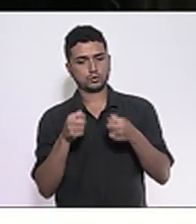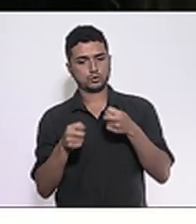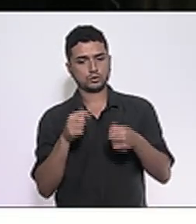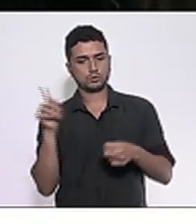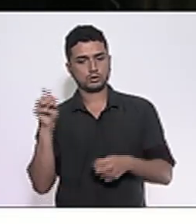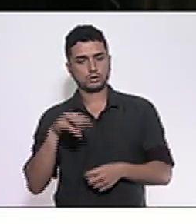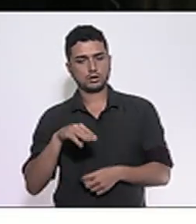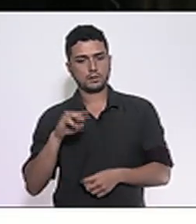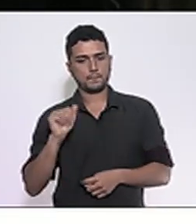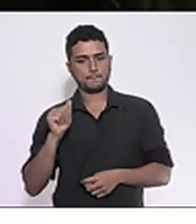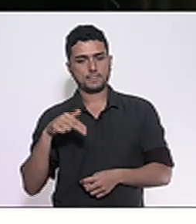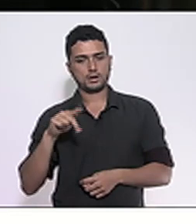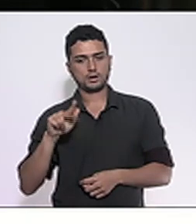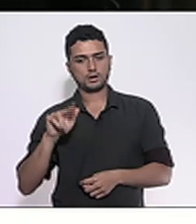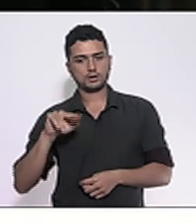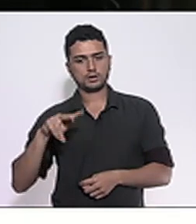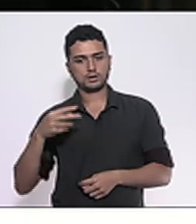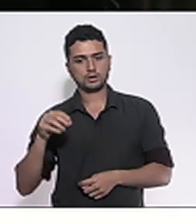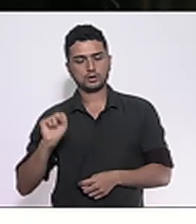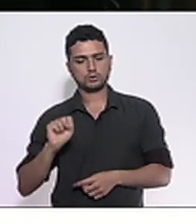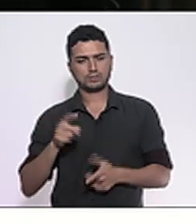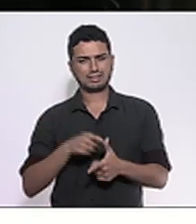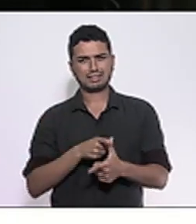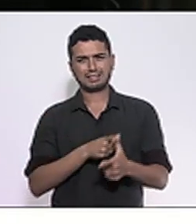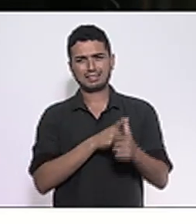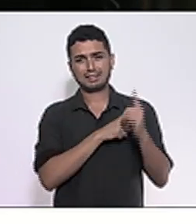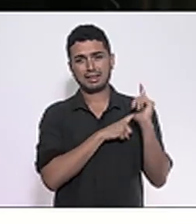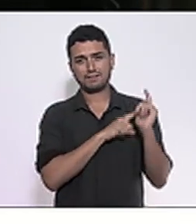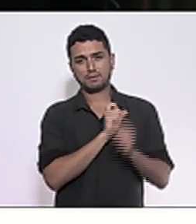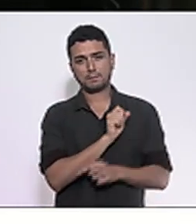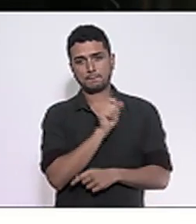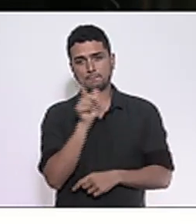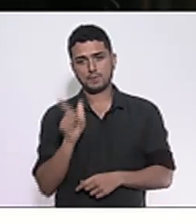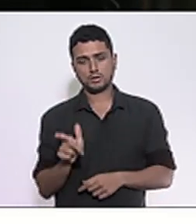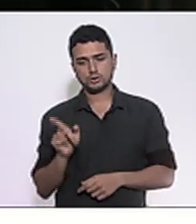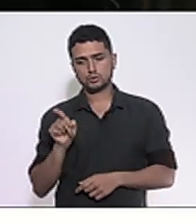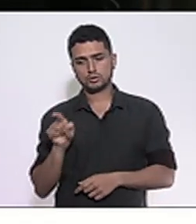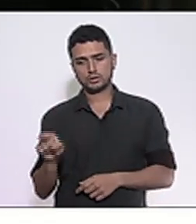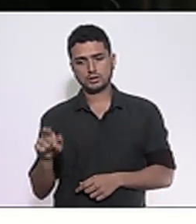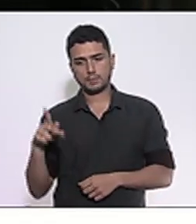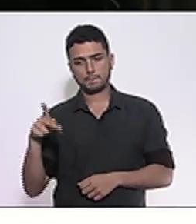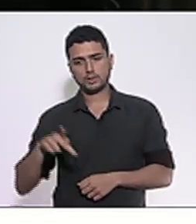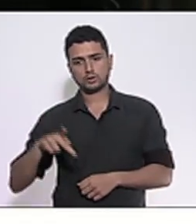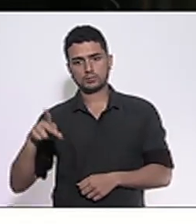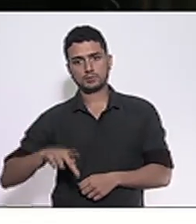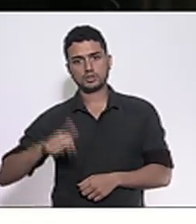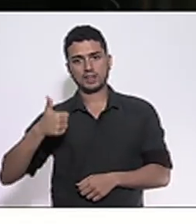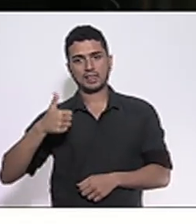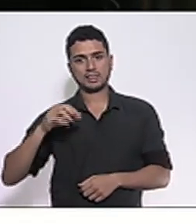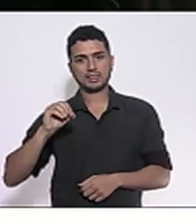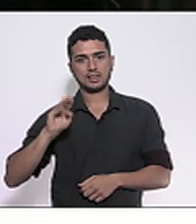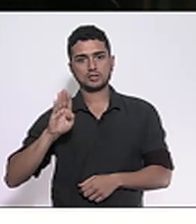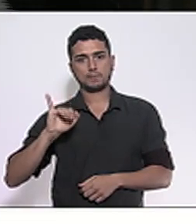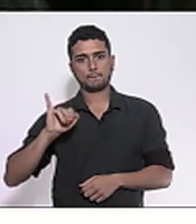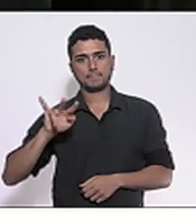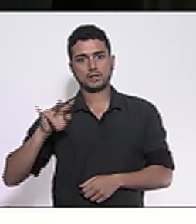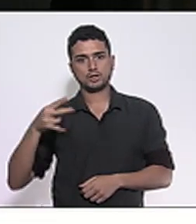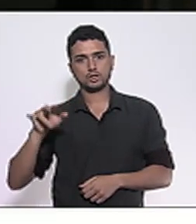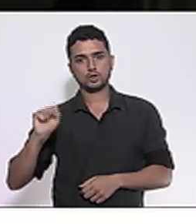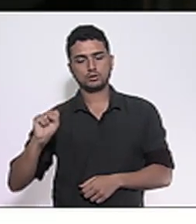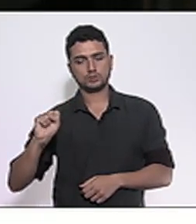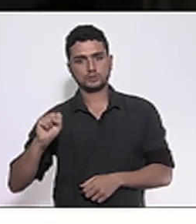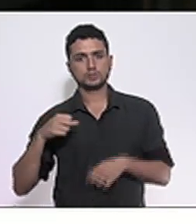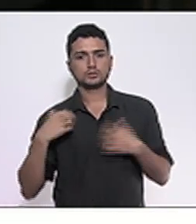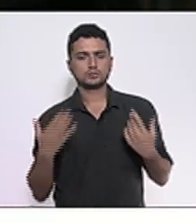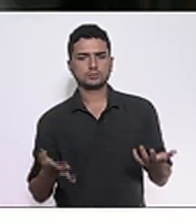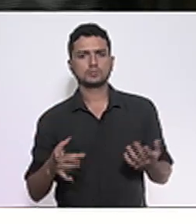Manguinhos, que deve mais que a Petrobras, 10 bilhões de reais. E aí tem uma série